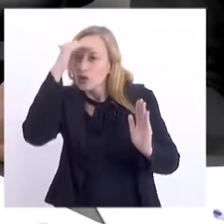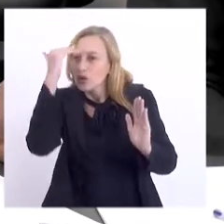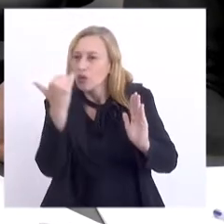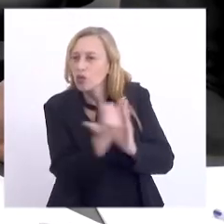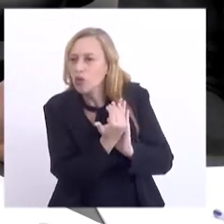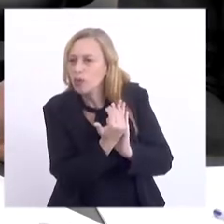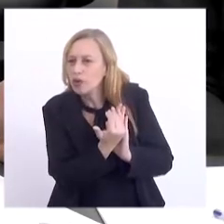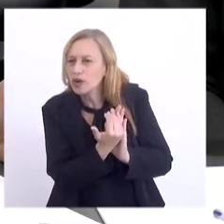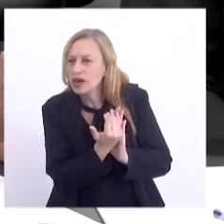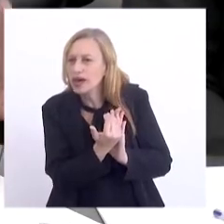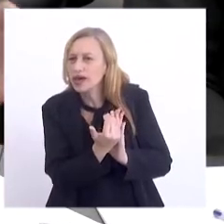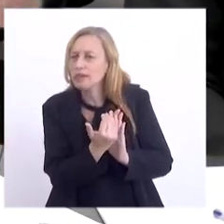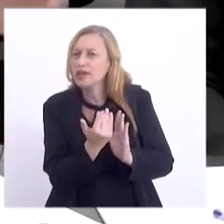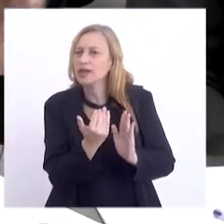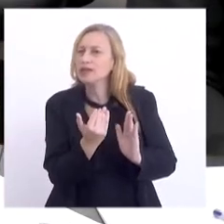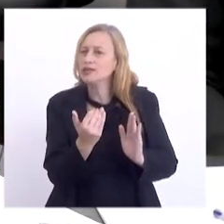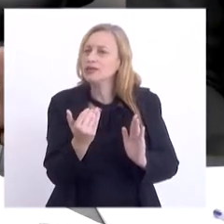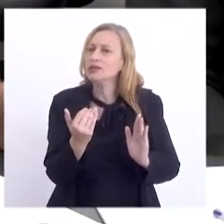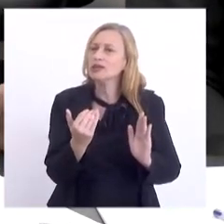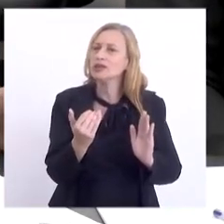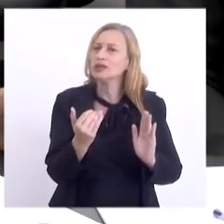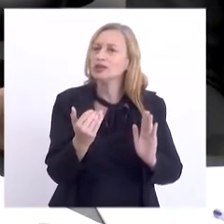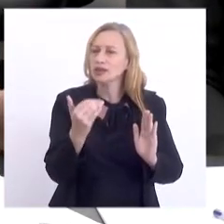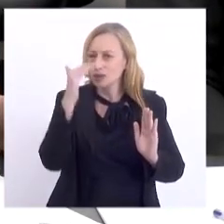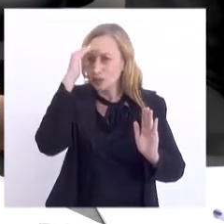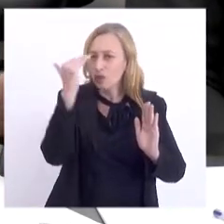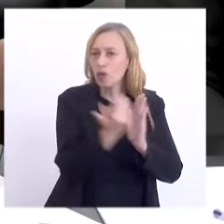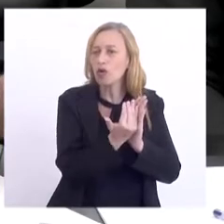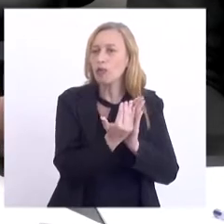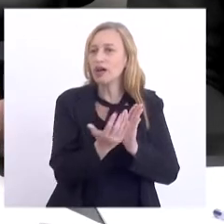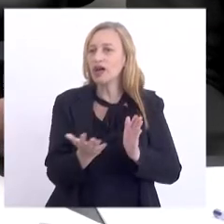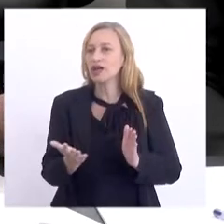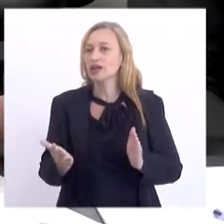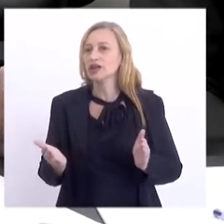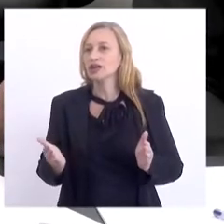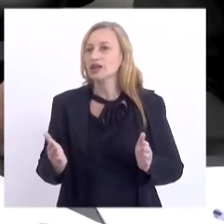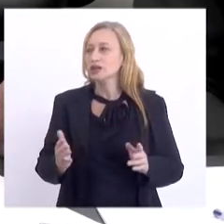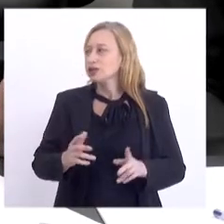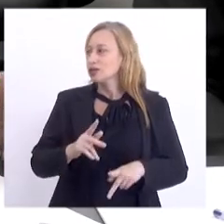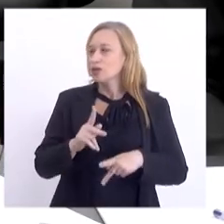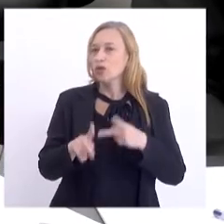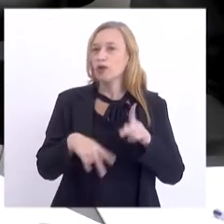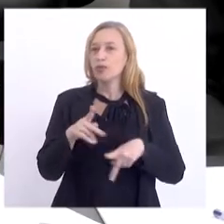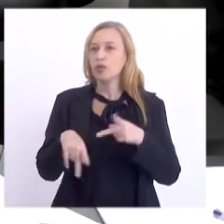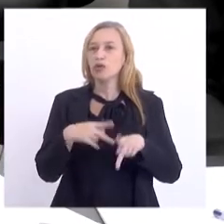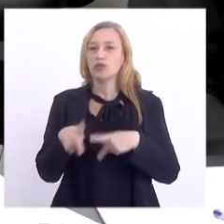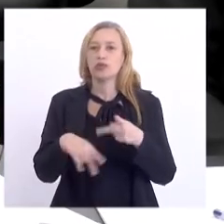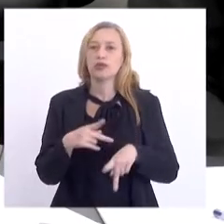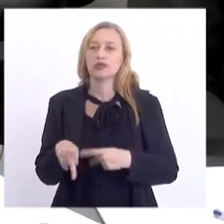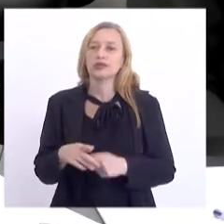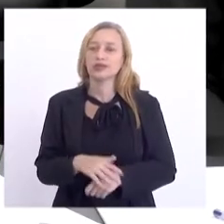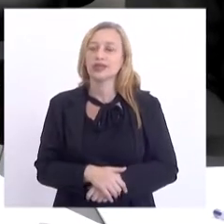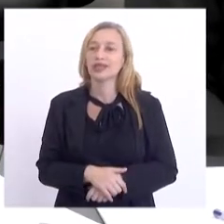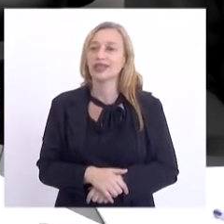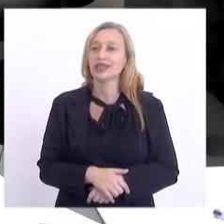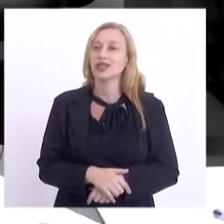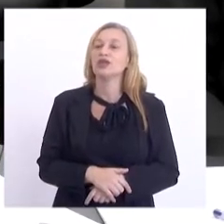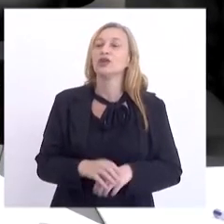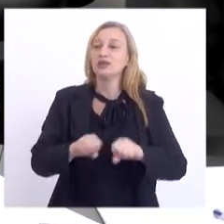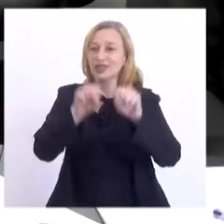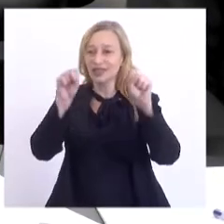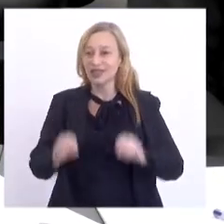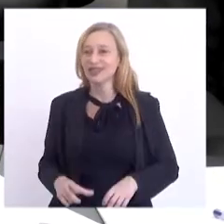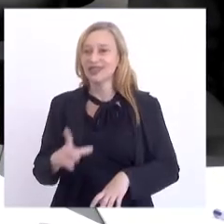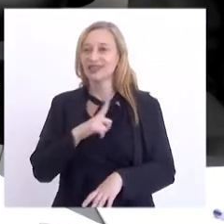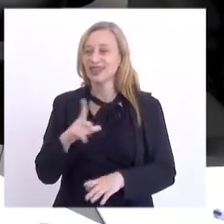ComprasNet pelo governo federal e eu vou explicar ComprasNet que é isso é importante dizer os sistemas que a gente